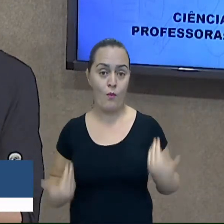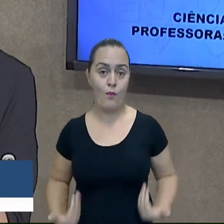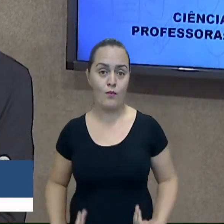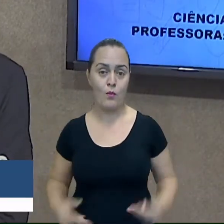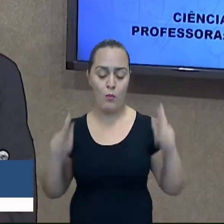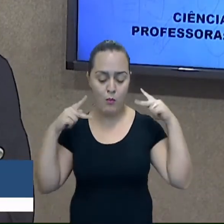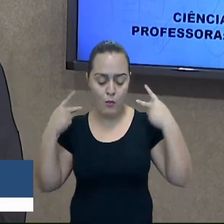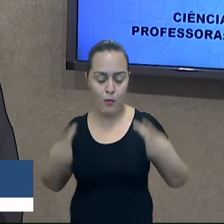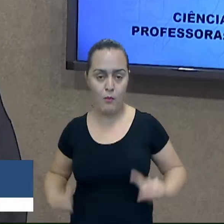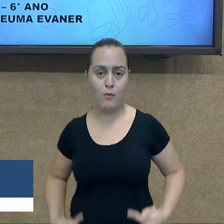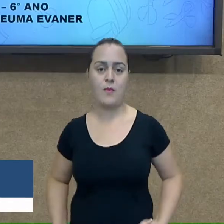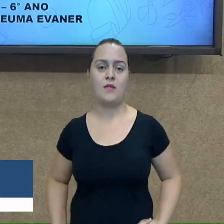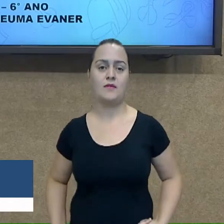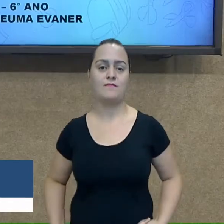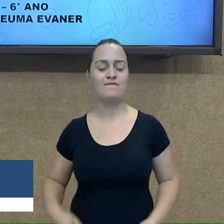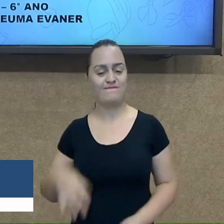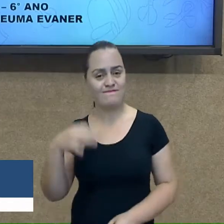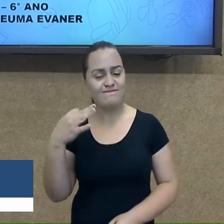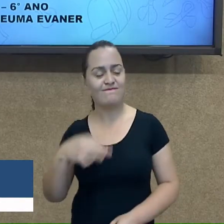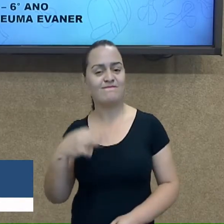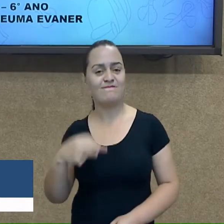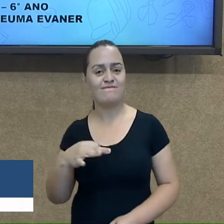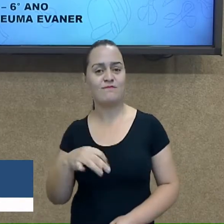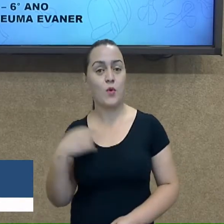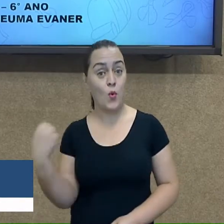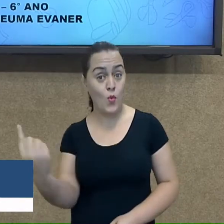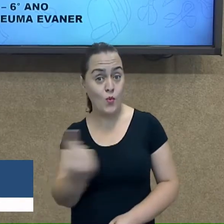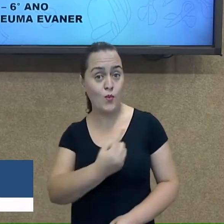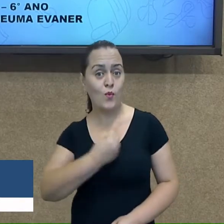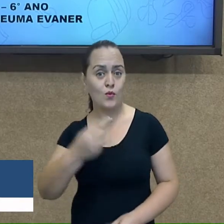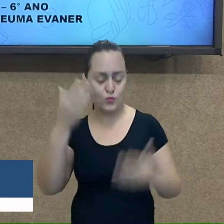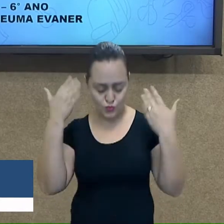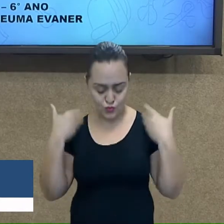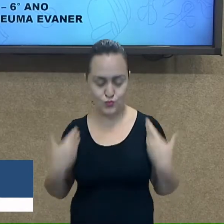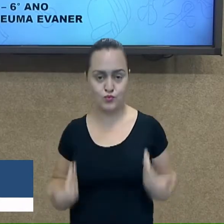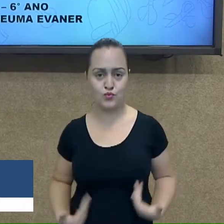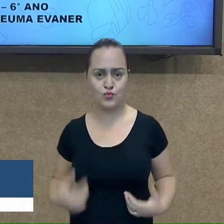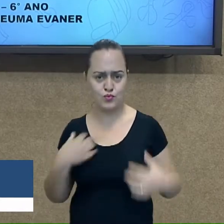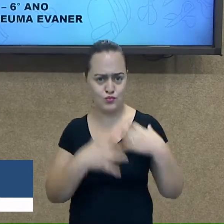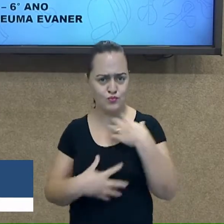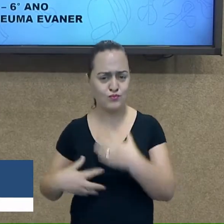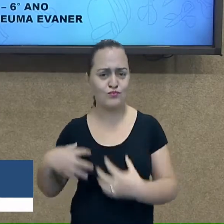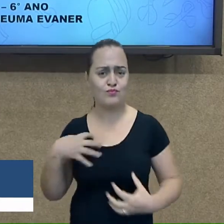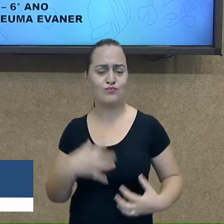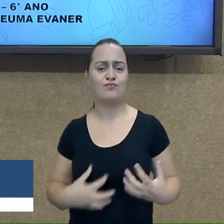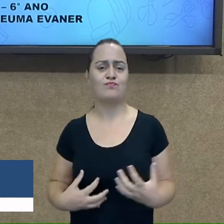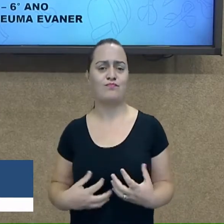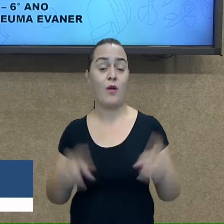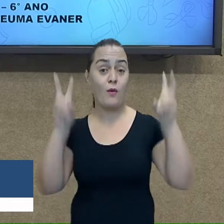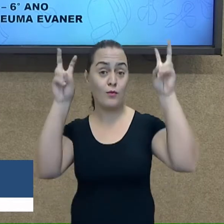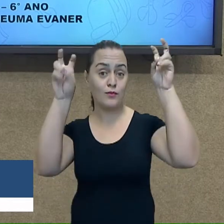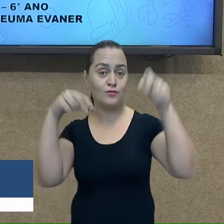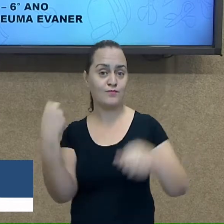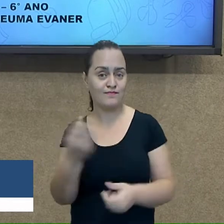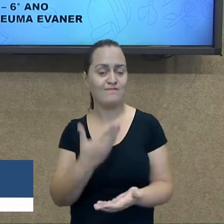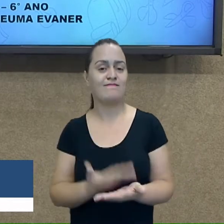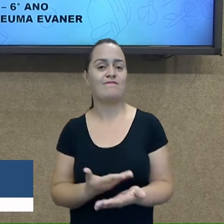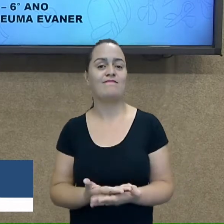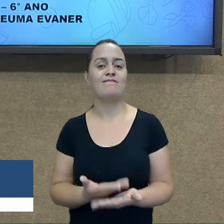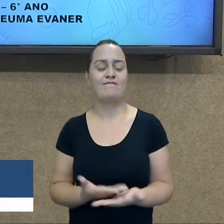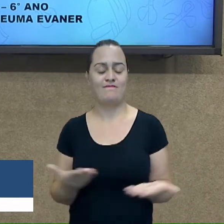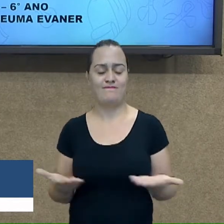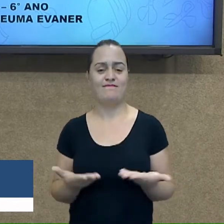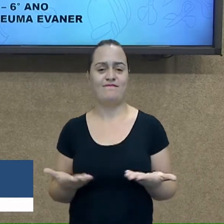humano, exatamente sobre o nosso organismo. É o título da nossa aula de hoje,